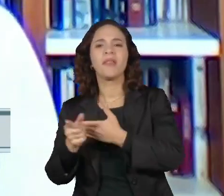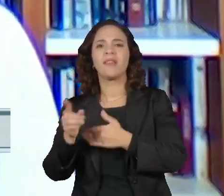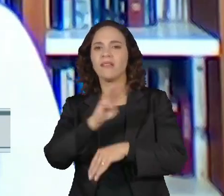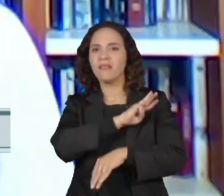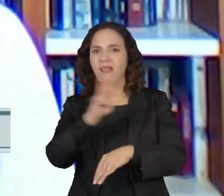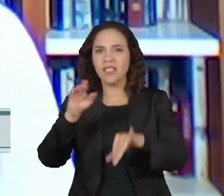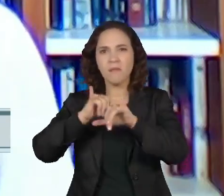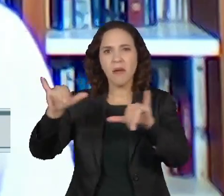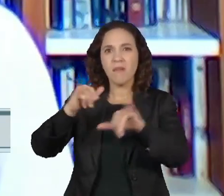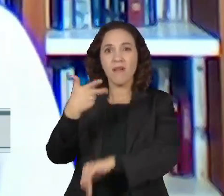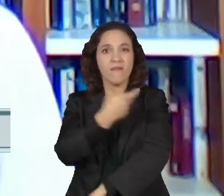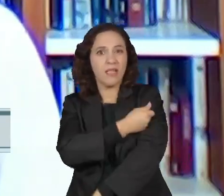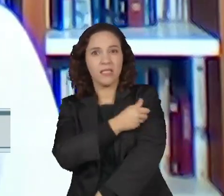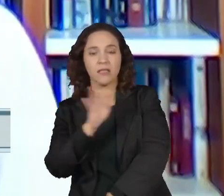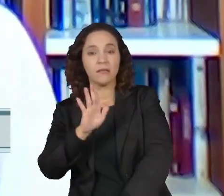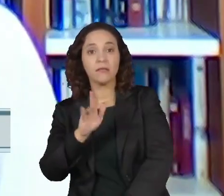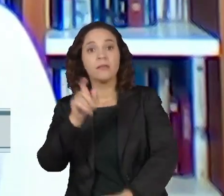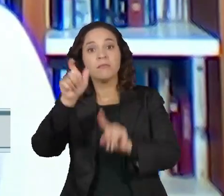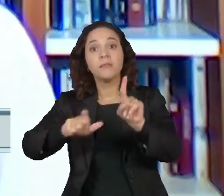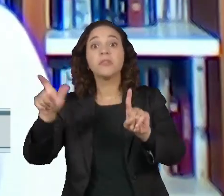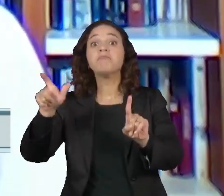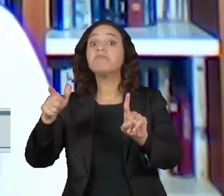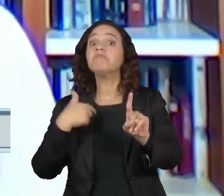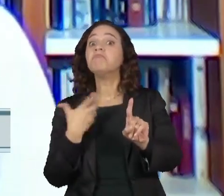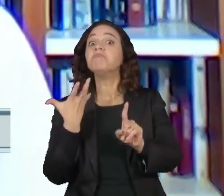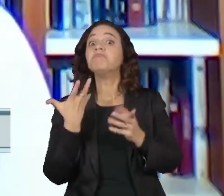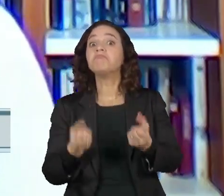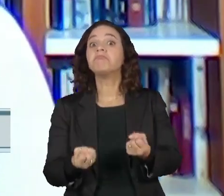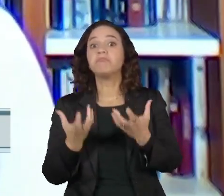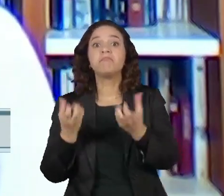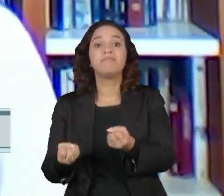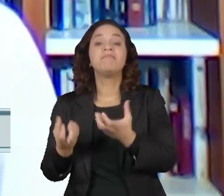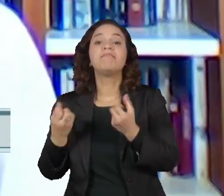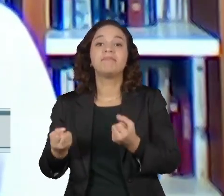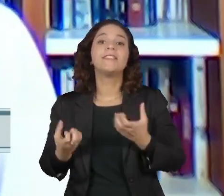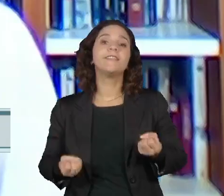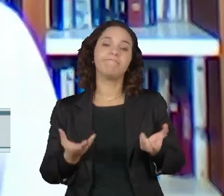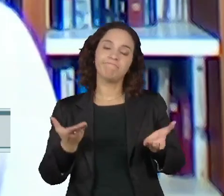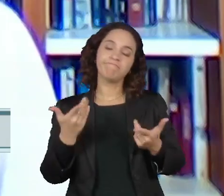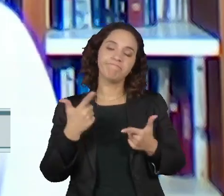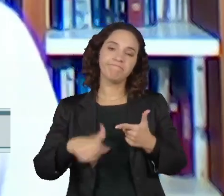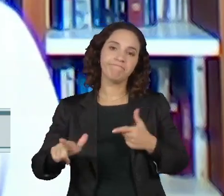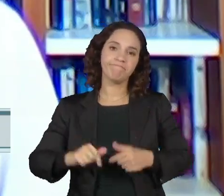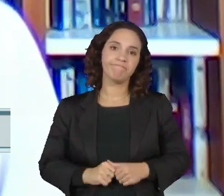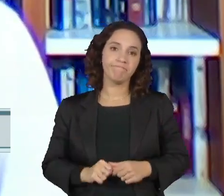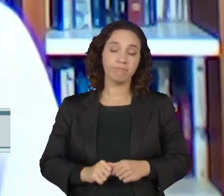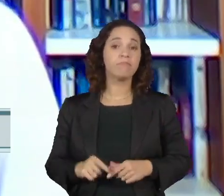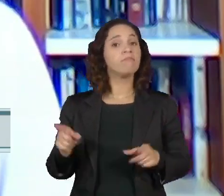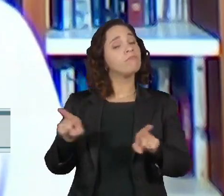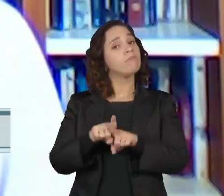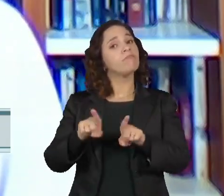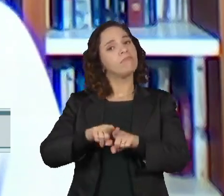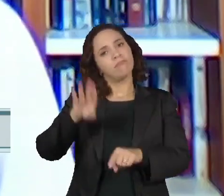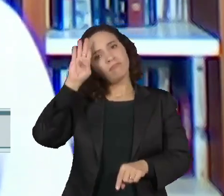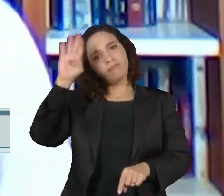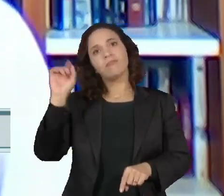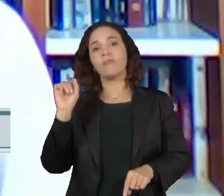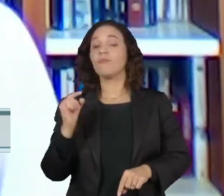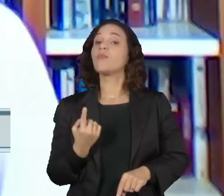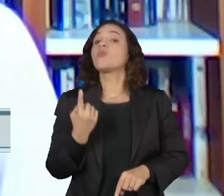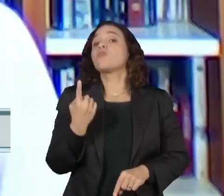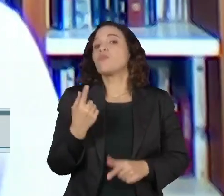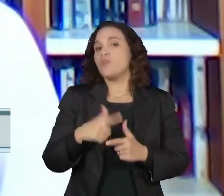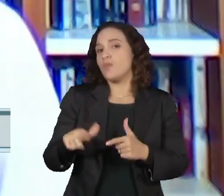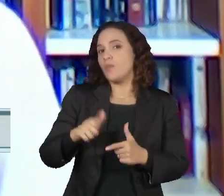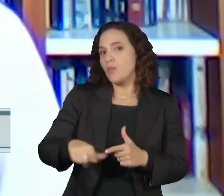foram cativando muita parte da população. E o grande problema um dos grandes